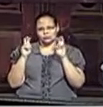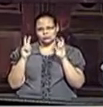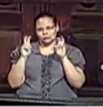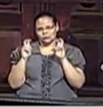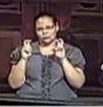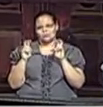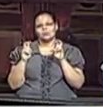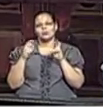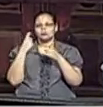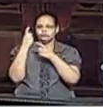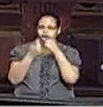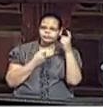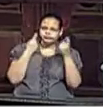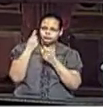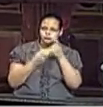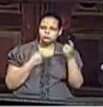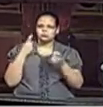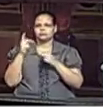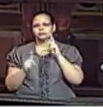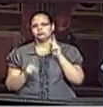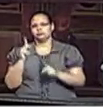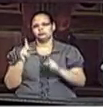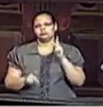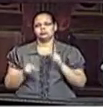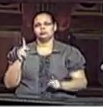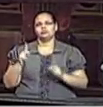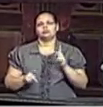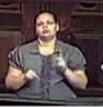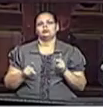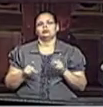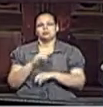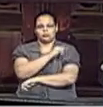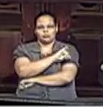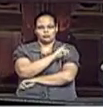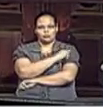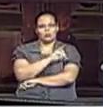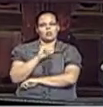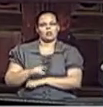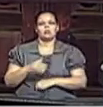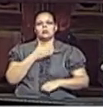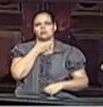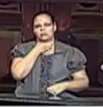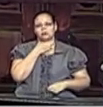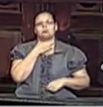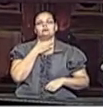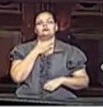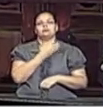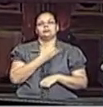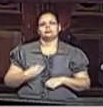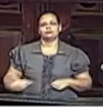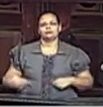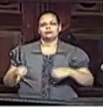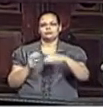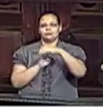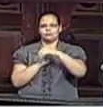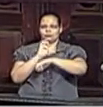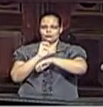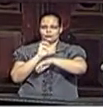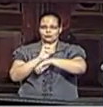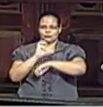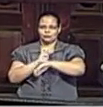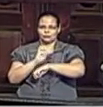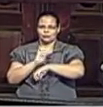tema da maior preocupação da população carioca e fluminense no momento, que é a crise do governo do Estado e, dentro dessa